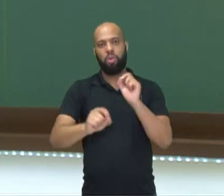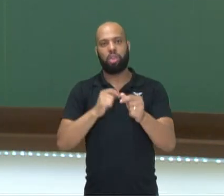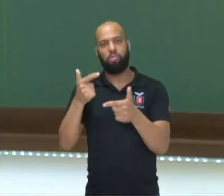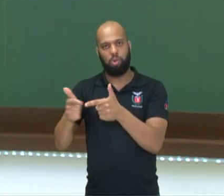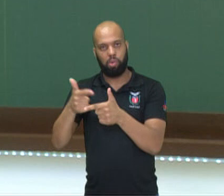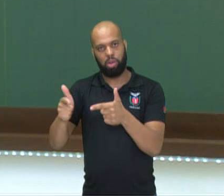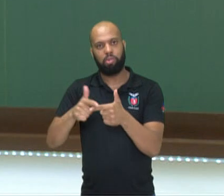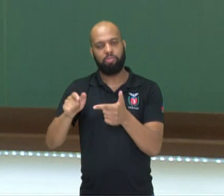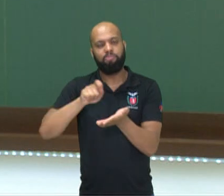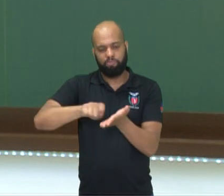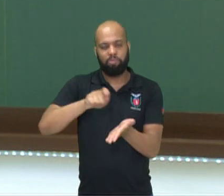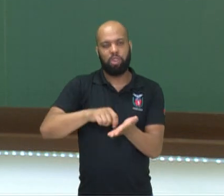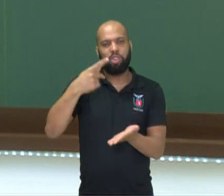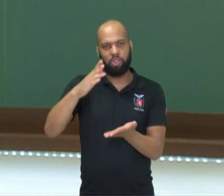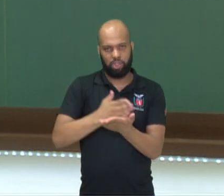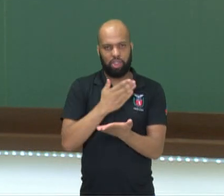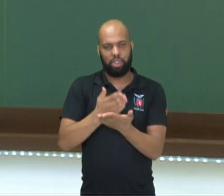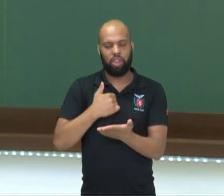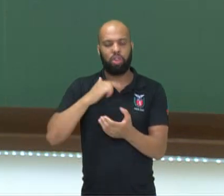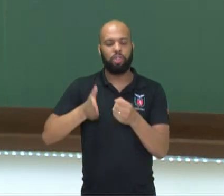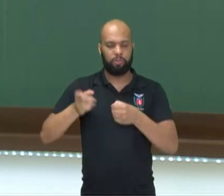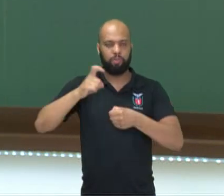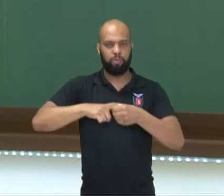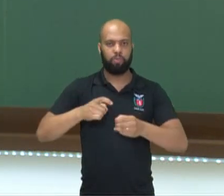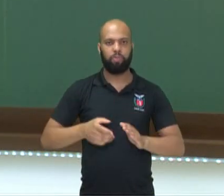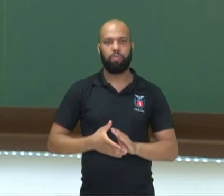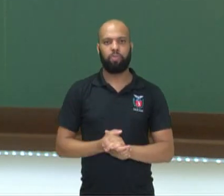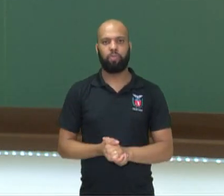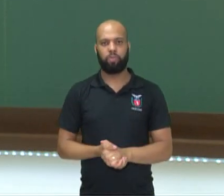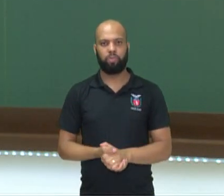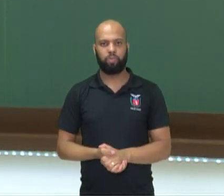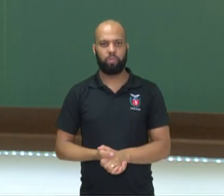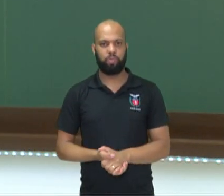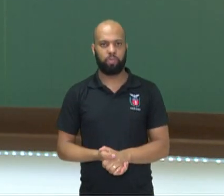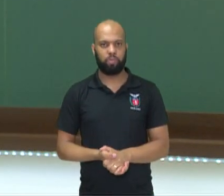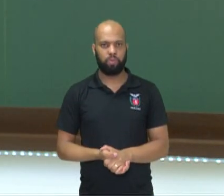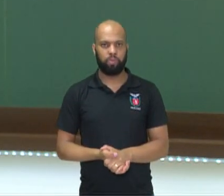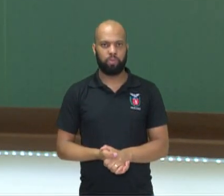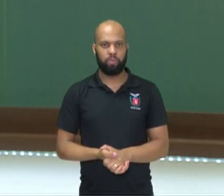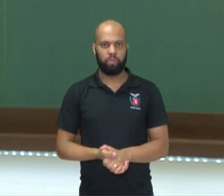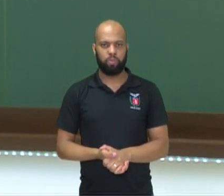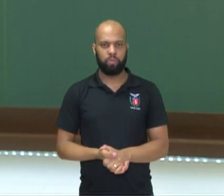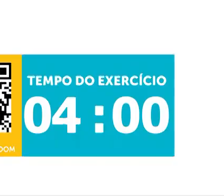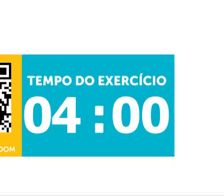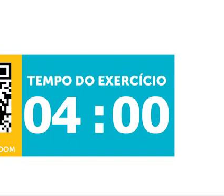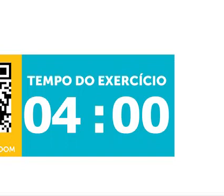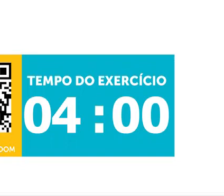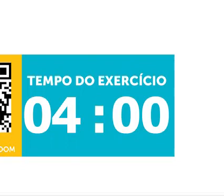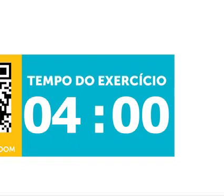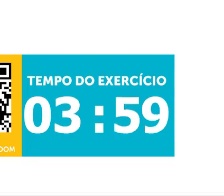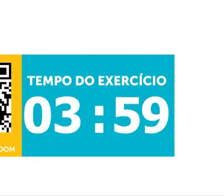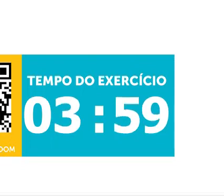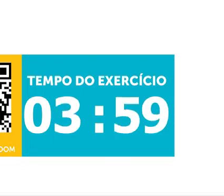conflito? Anote aí no seu caderno e daqui a pouquinho a gente volta com uma sugestão de resposta.